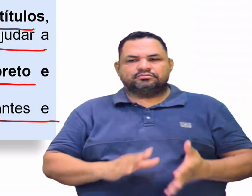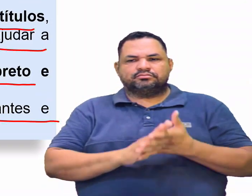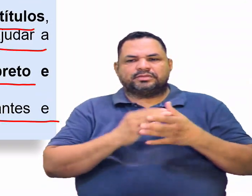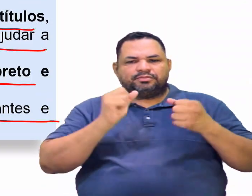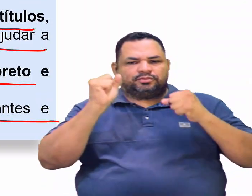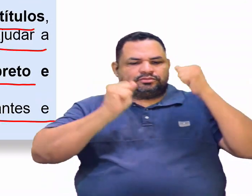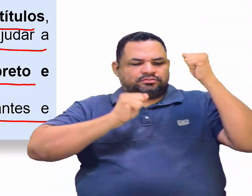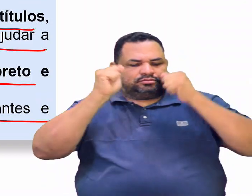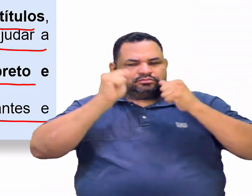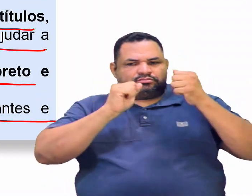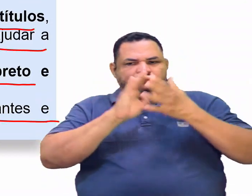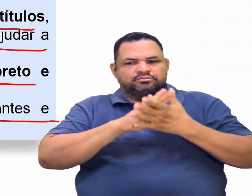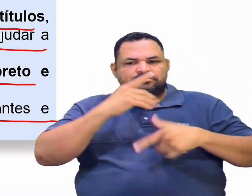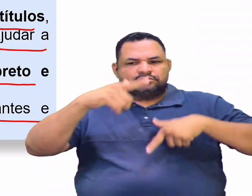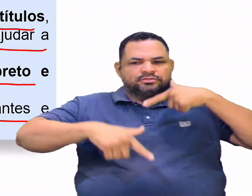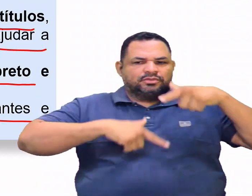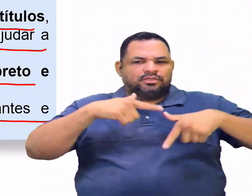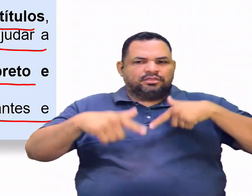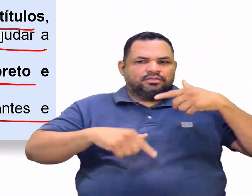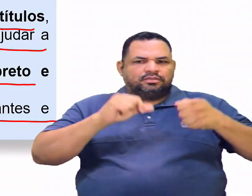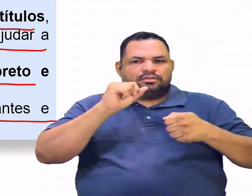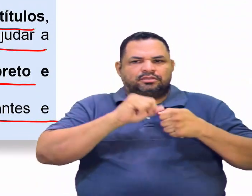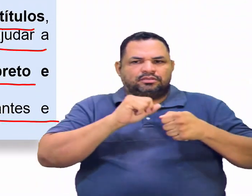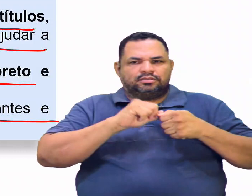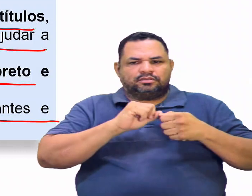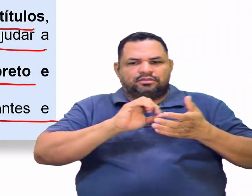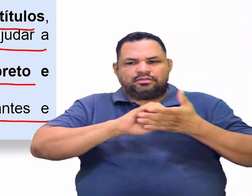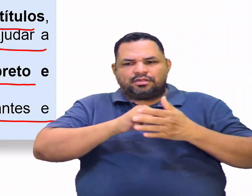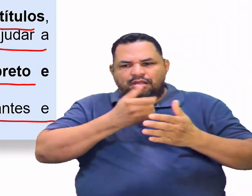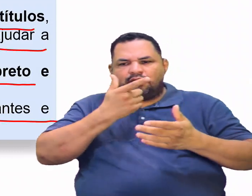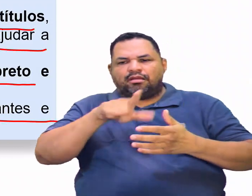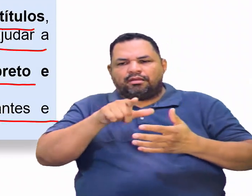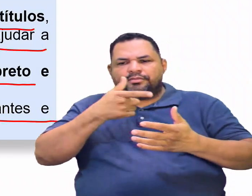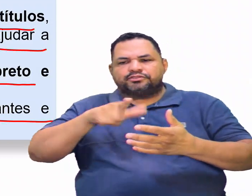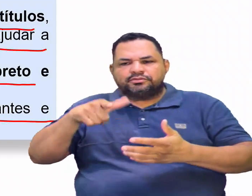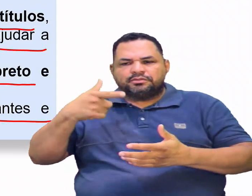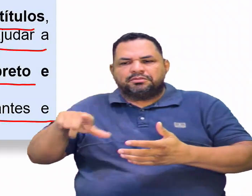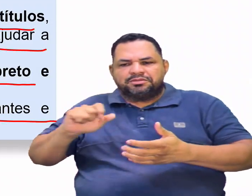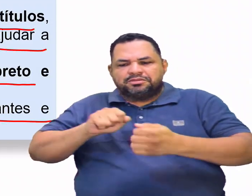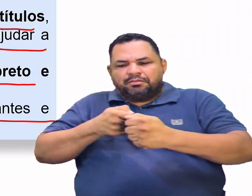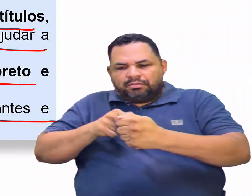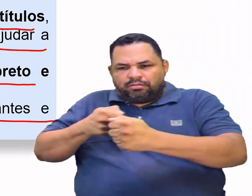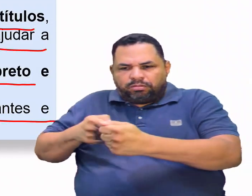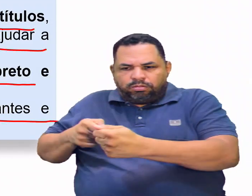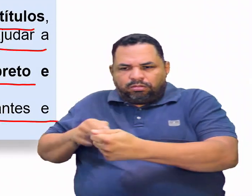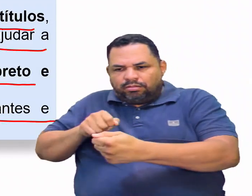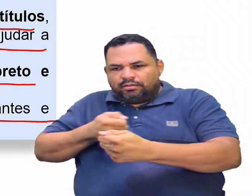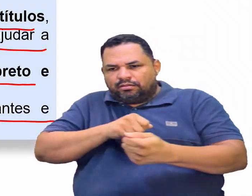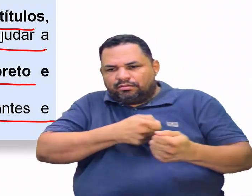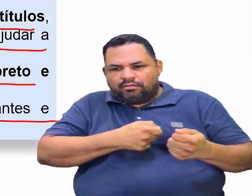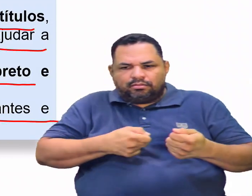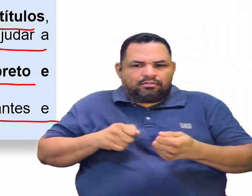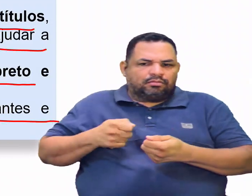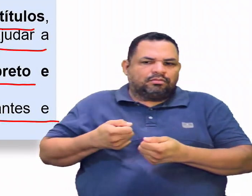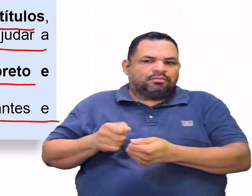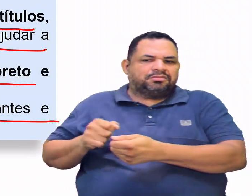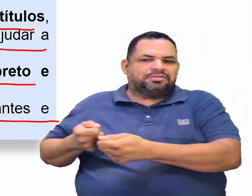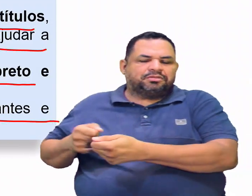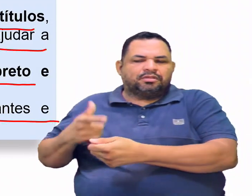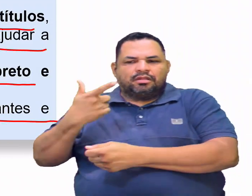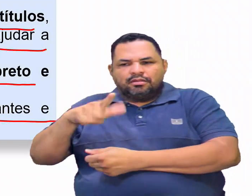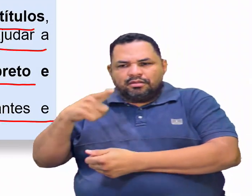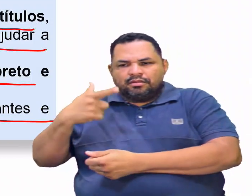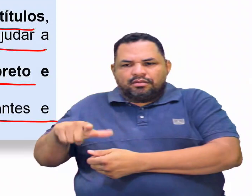fábricas e muitos operários e muitas pessoas fazendo uma única função. E nesse fazer uma única função, o